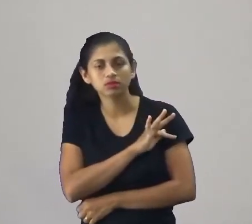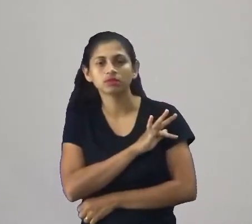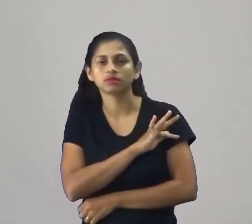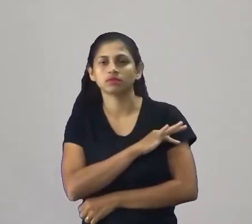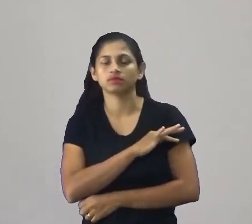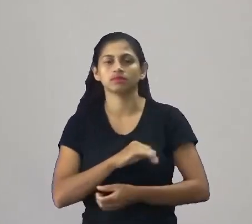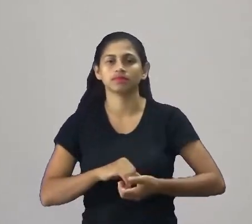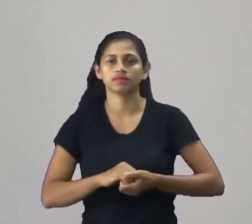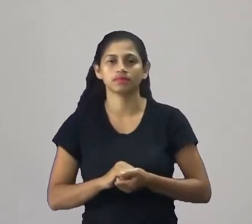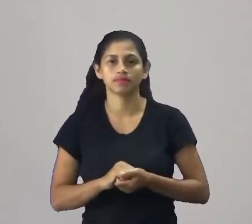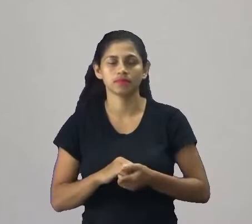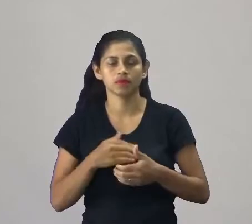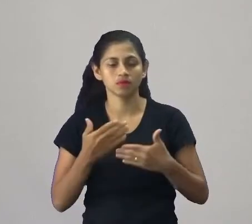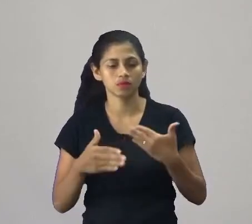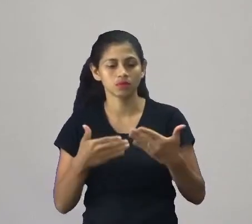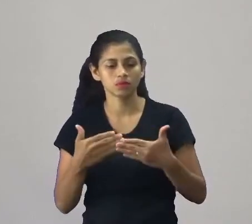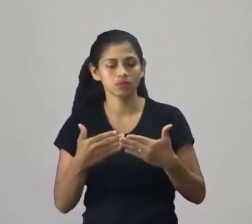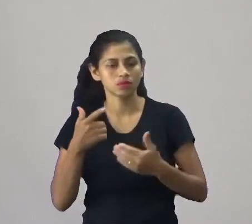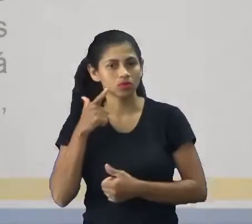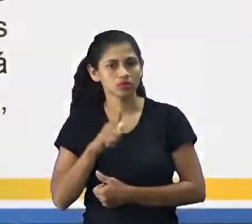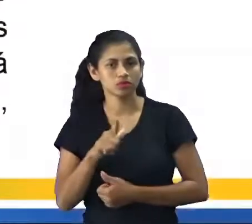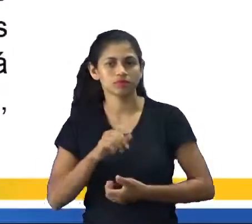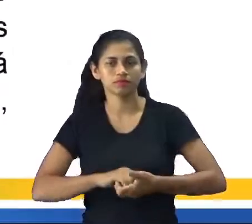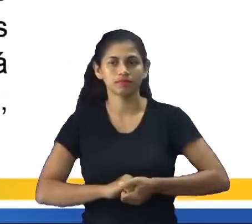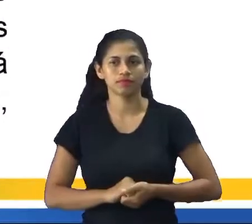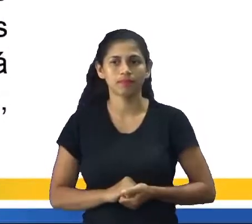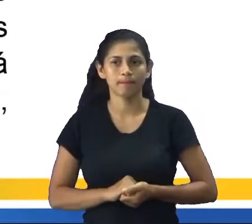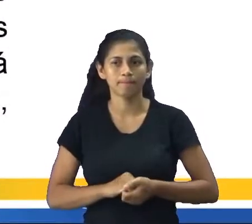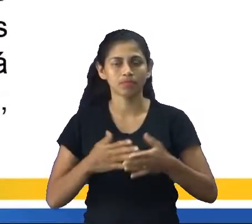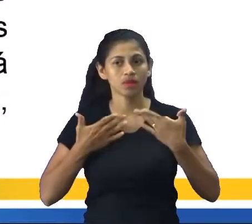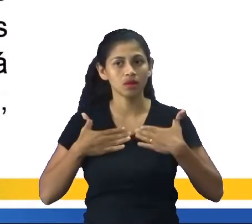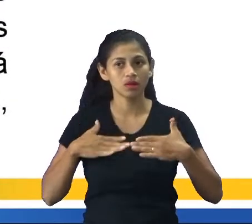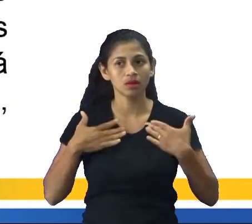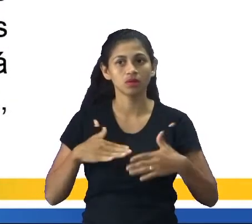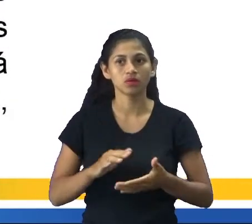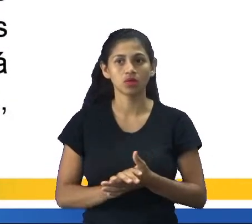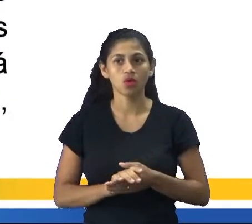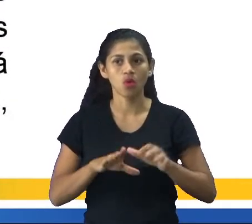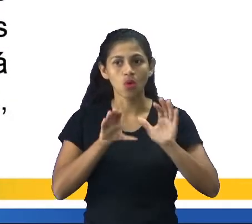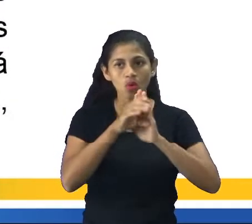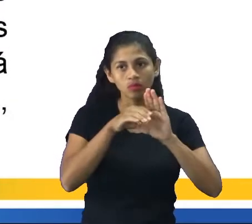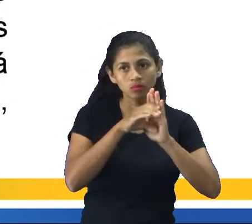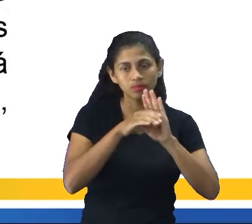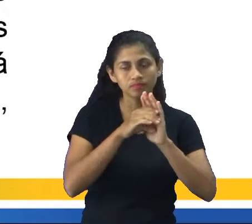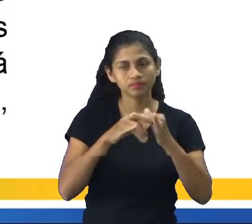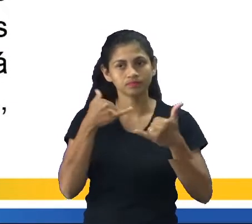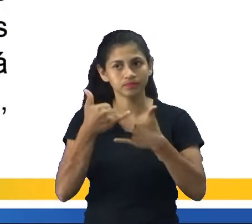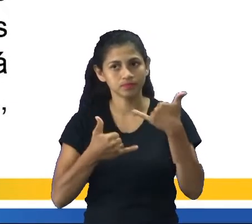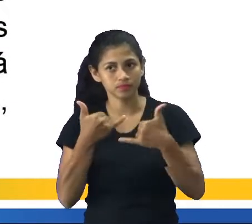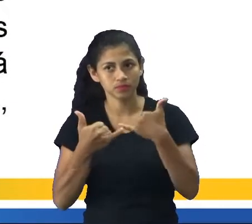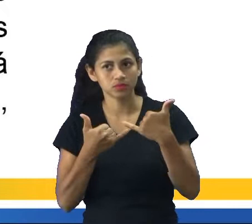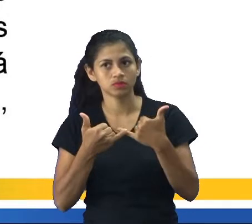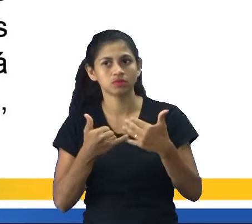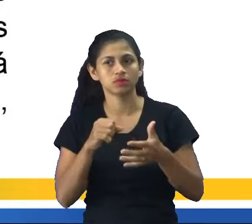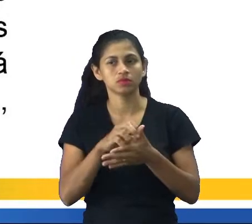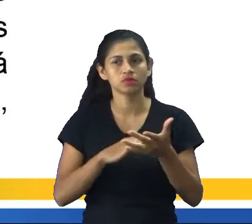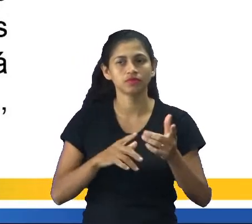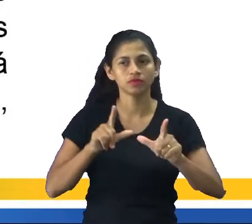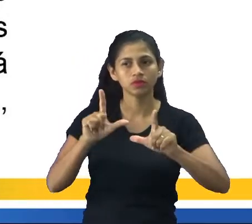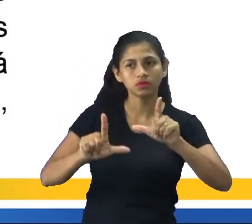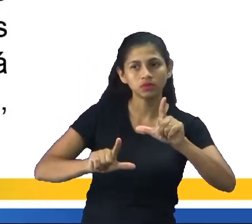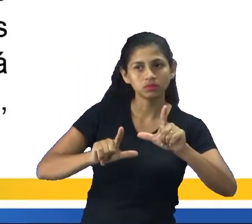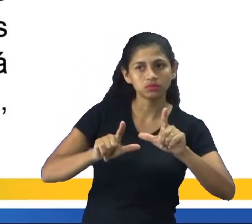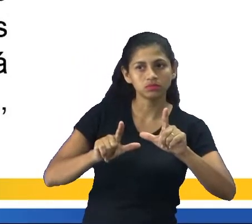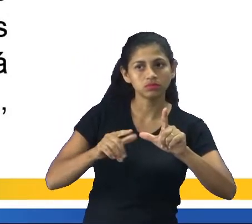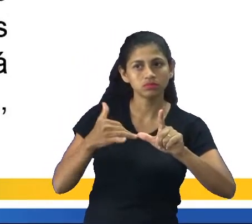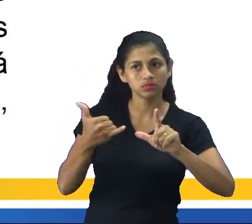definir efetivamente o que é brincadeira, tranquilo? Mas aí vamos lá, conceitual. As brincadeiras são atividades lúdicas que